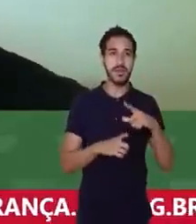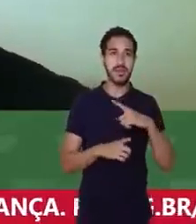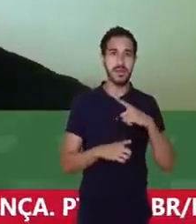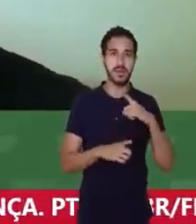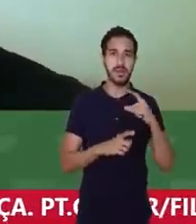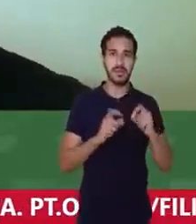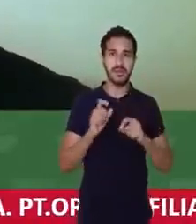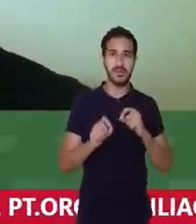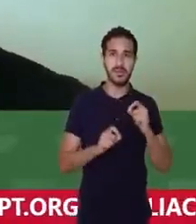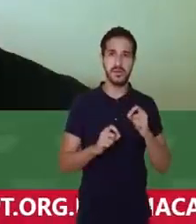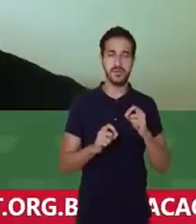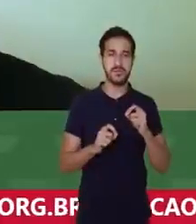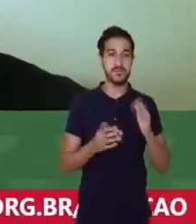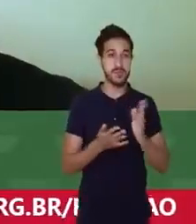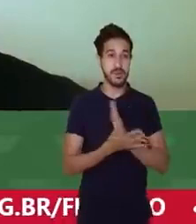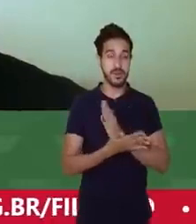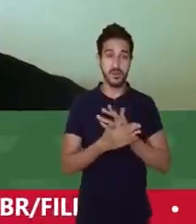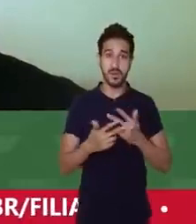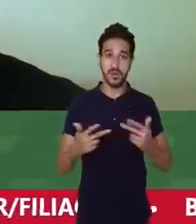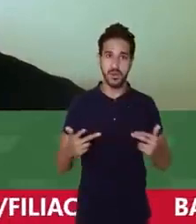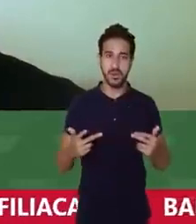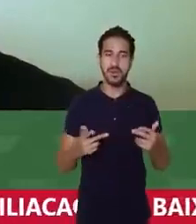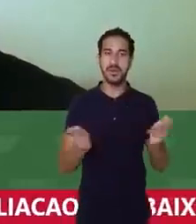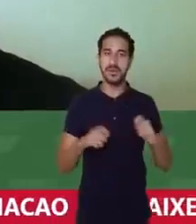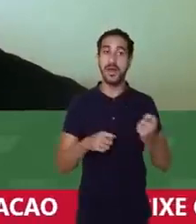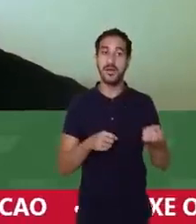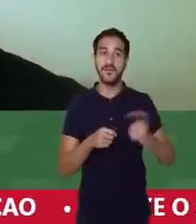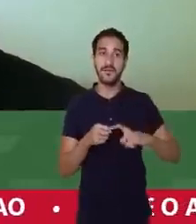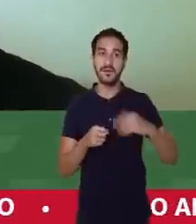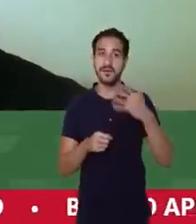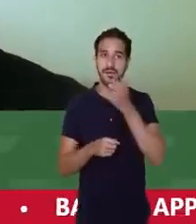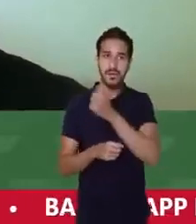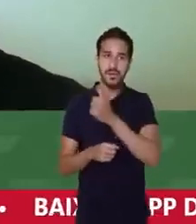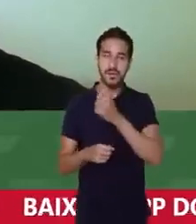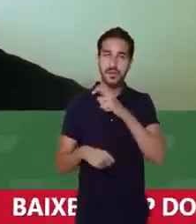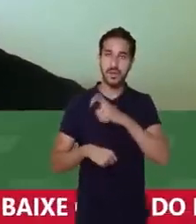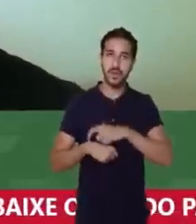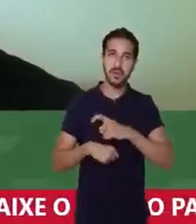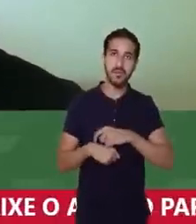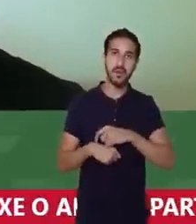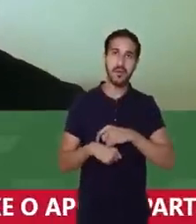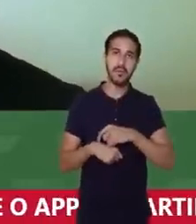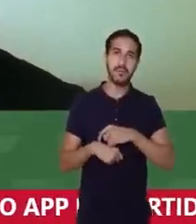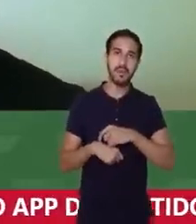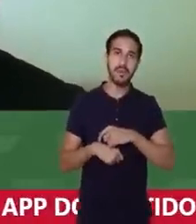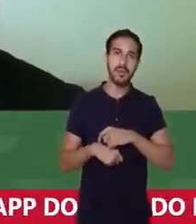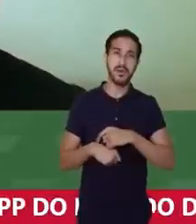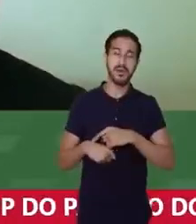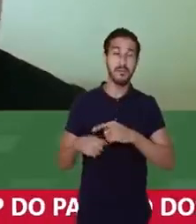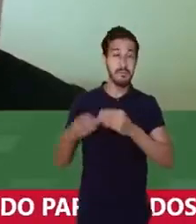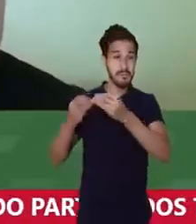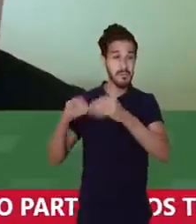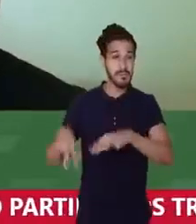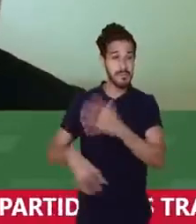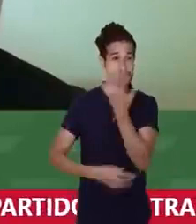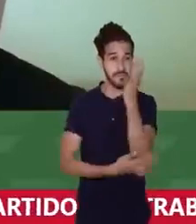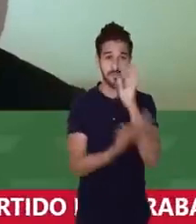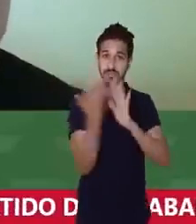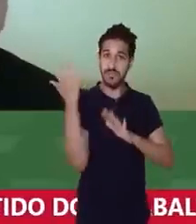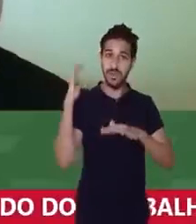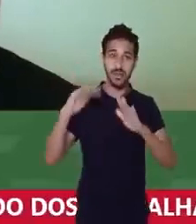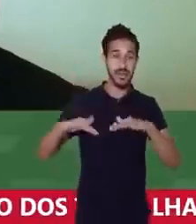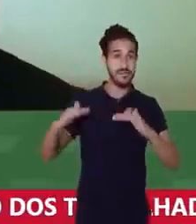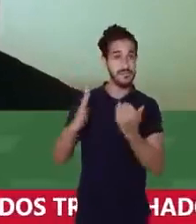tem algumas coisas se recupera. Quando você detona o meio ambiente, às vezes